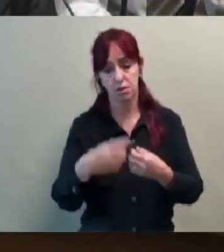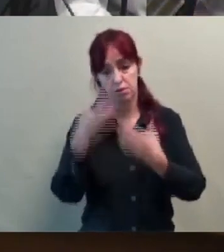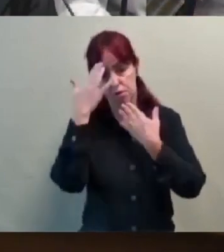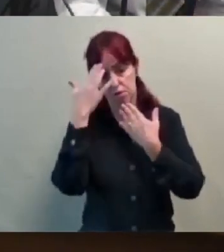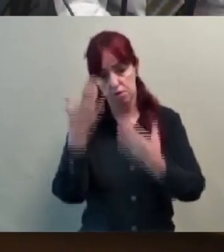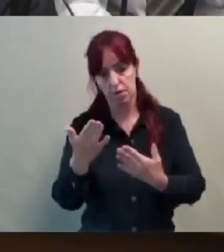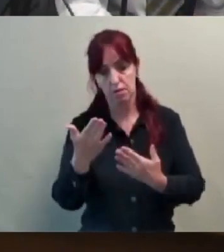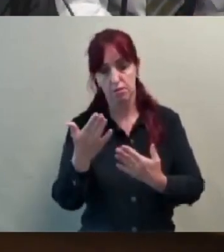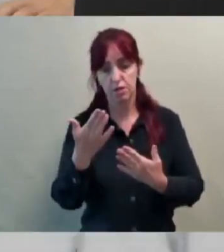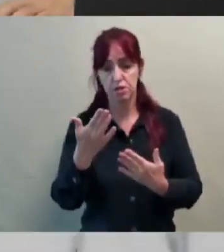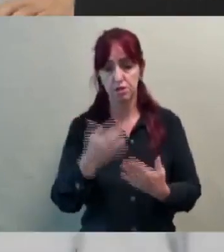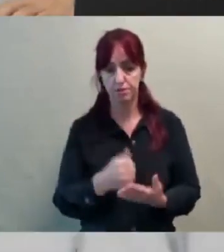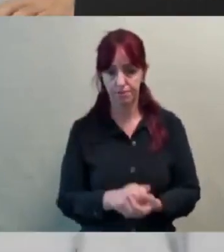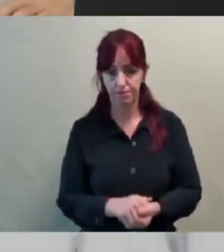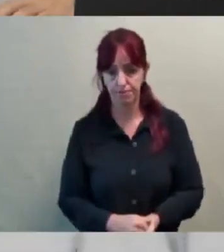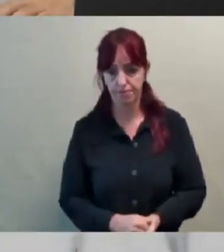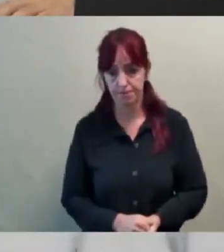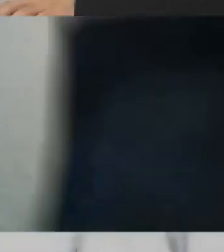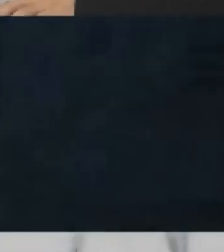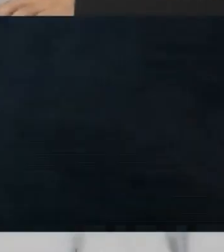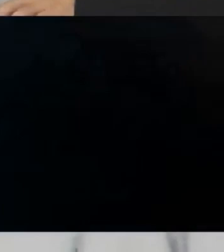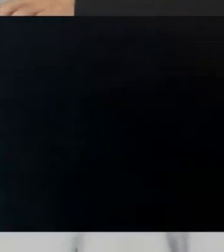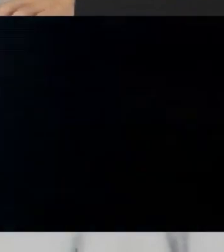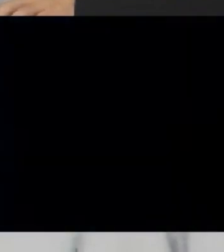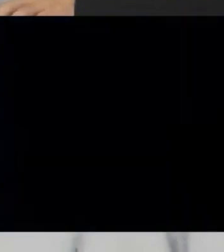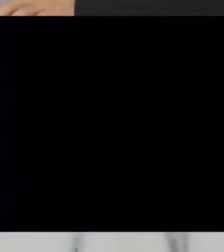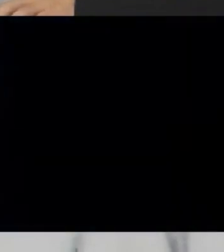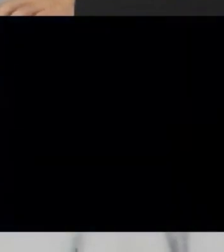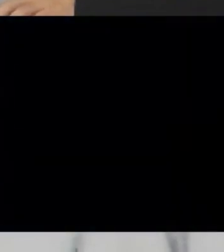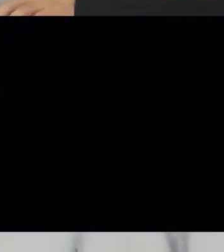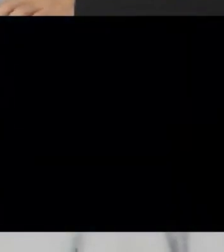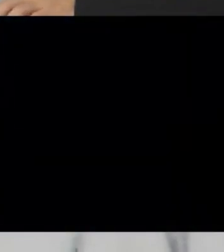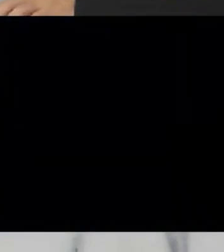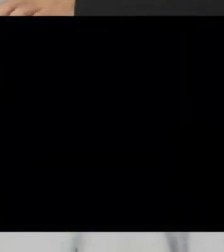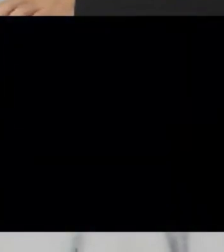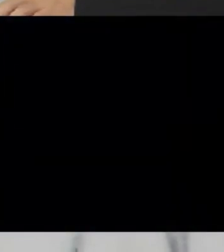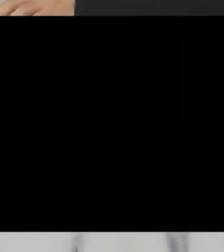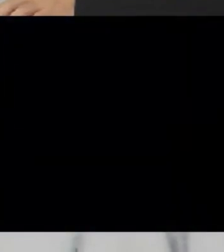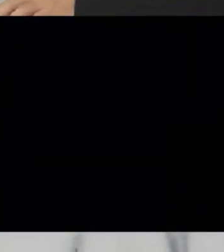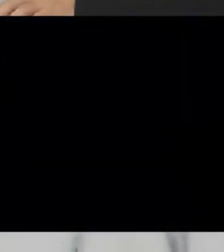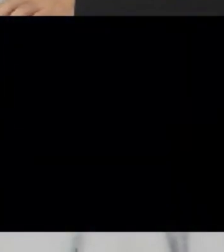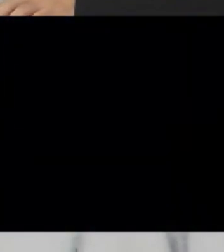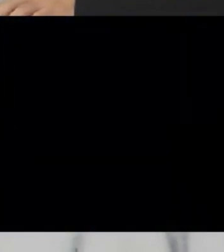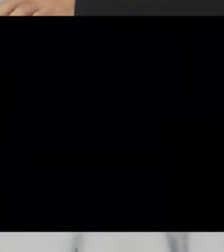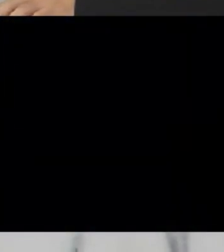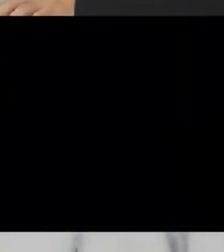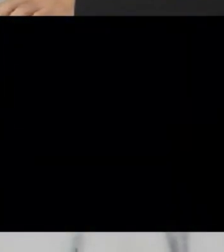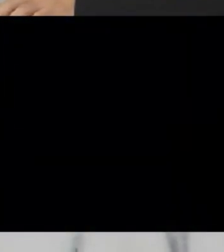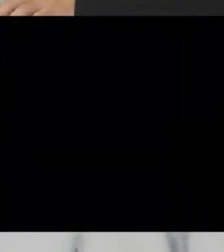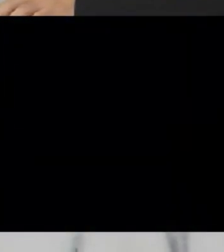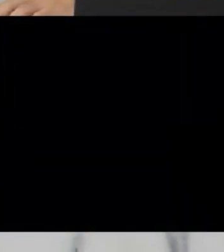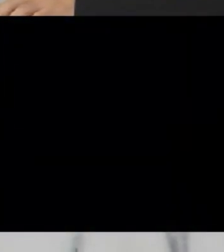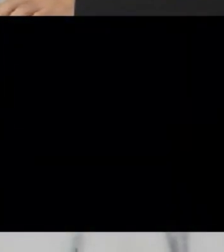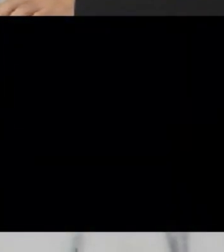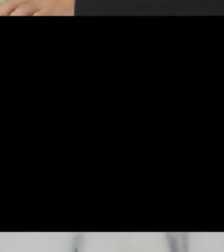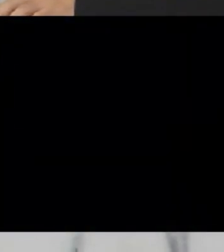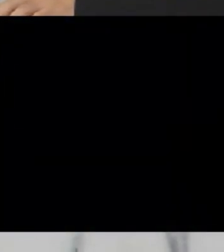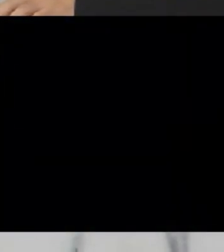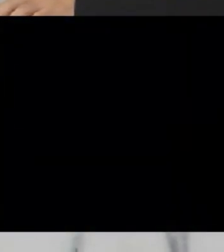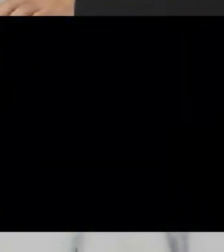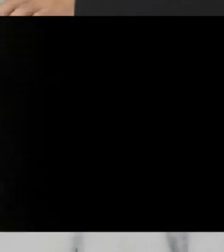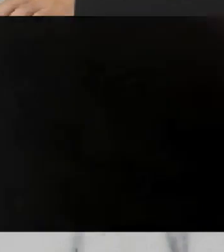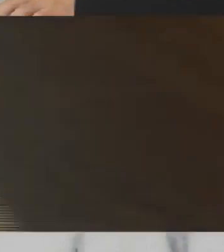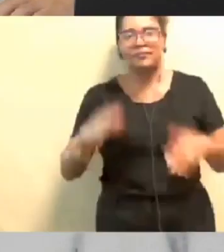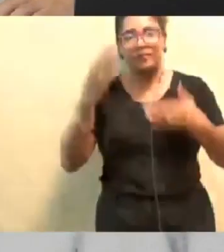obrigado. Obrigado, senhor presidente. Obrigado. Mais alguém para discutir? Não? Daí, não? Então, encerrada a